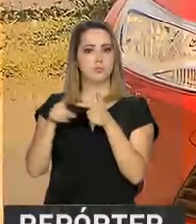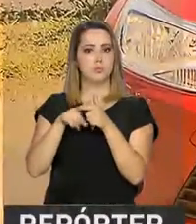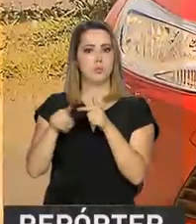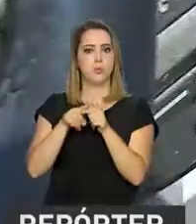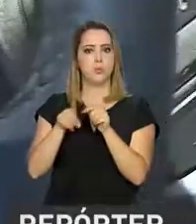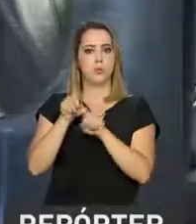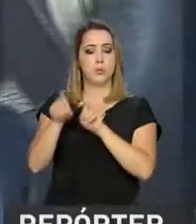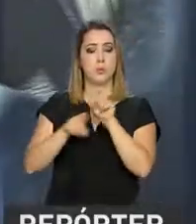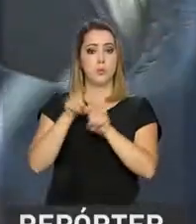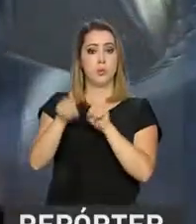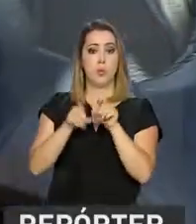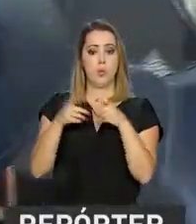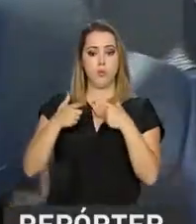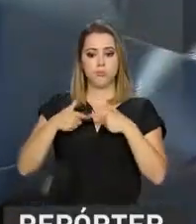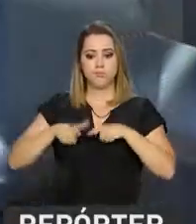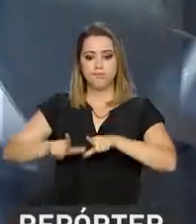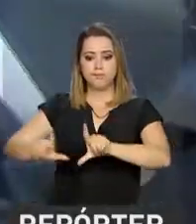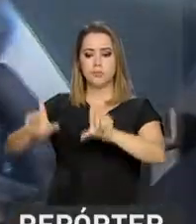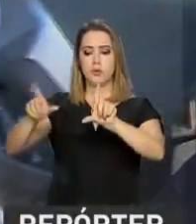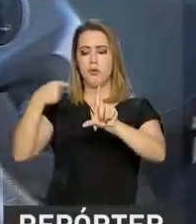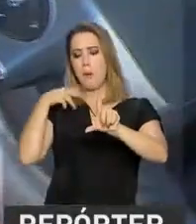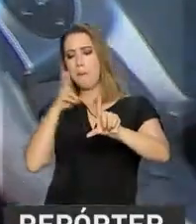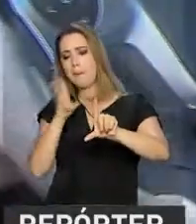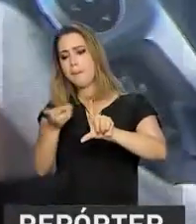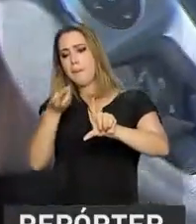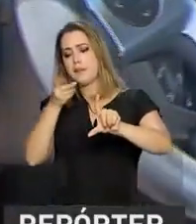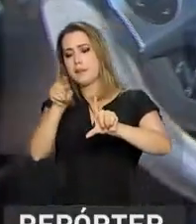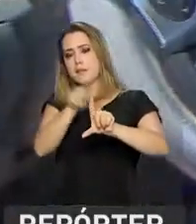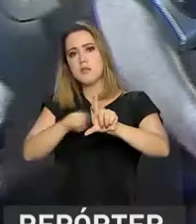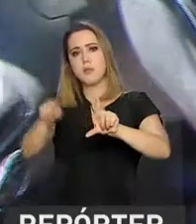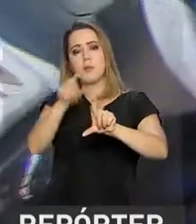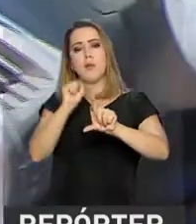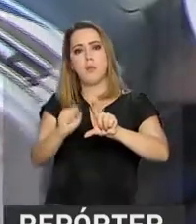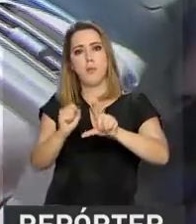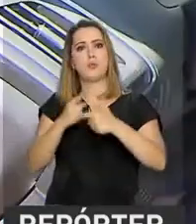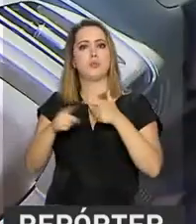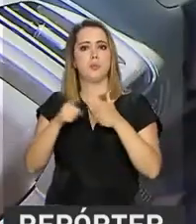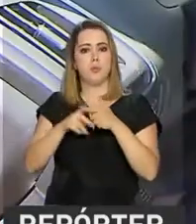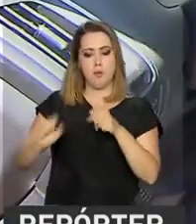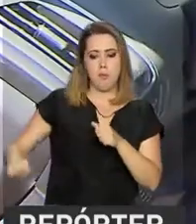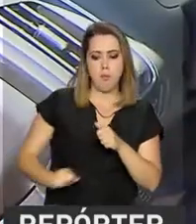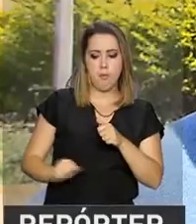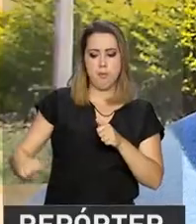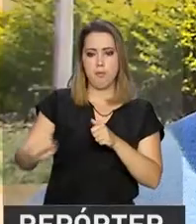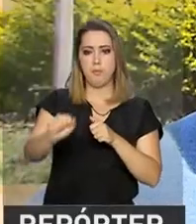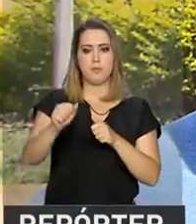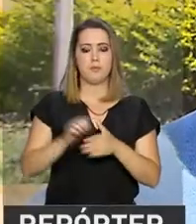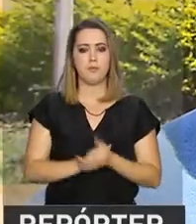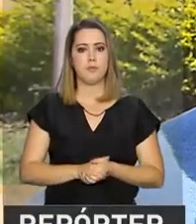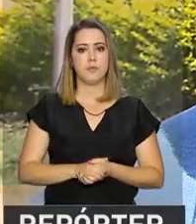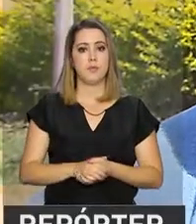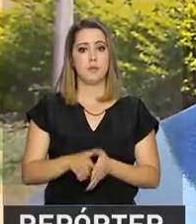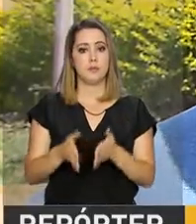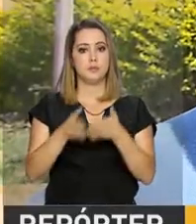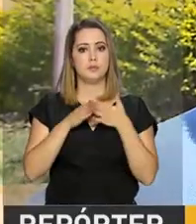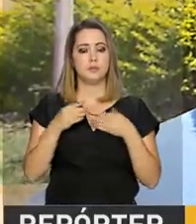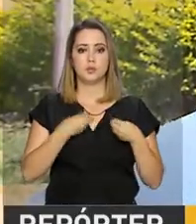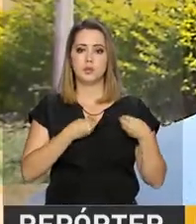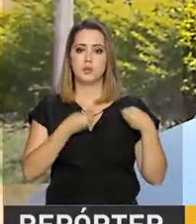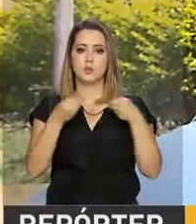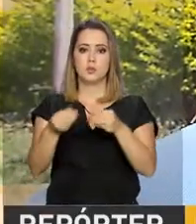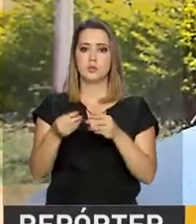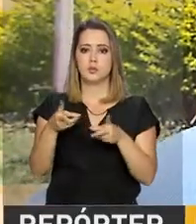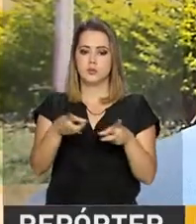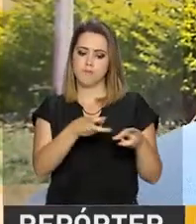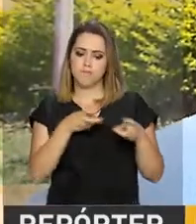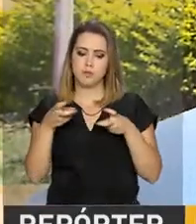bordo o fabricante detectou que o problema poderia afetar o câmbio do automóvel pedindo que levassem a eles